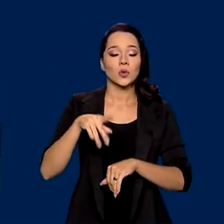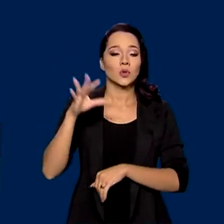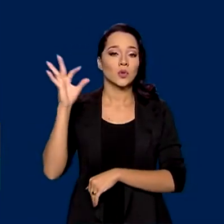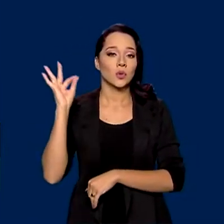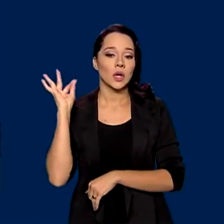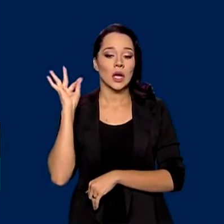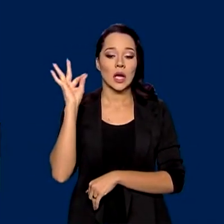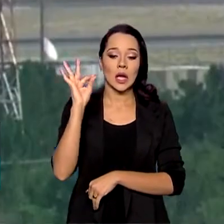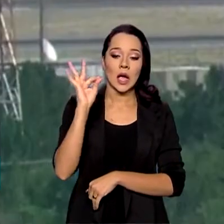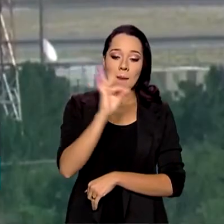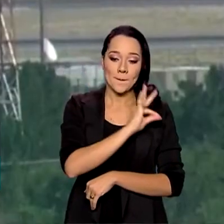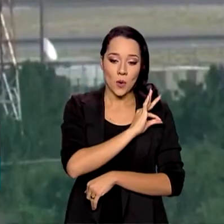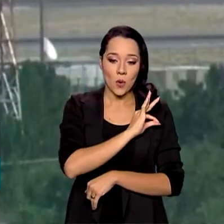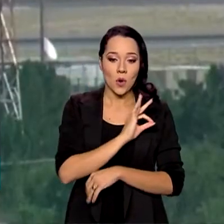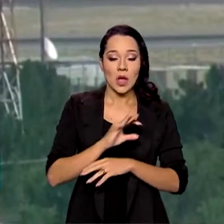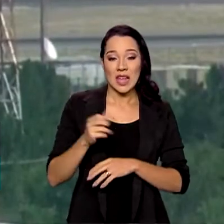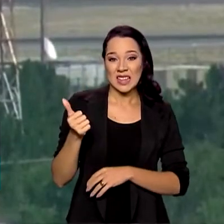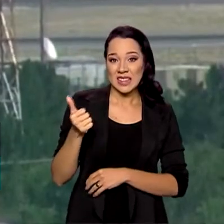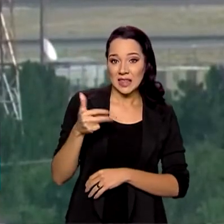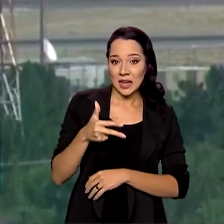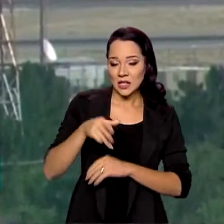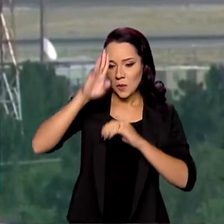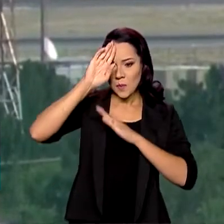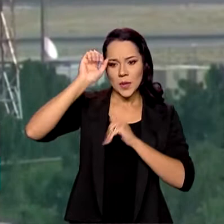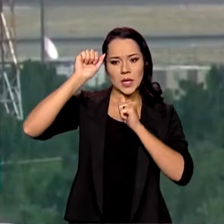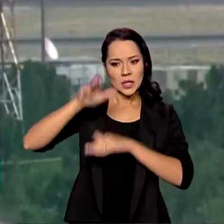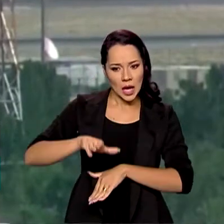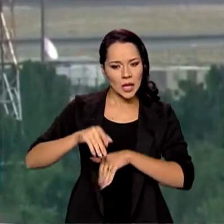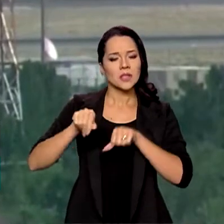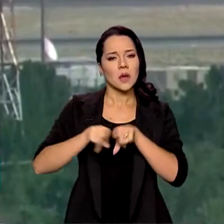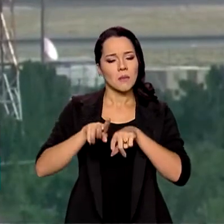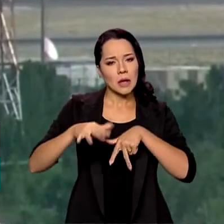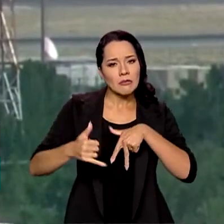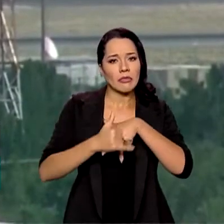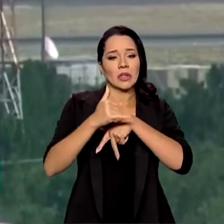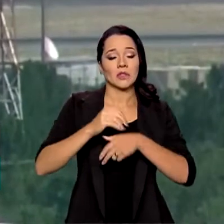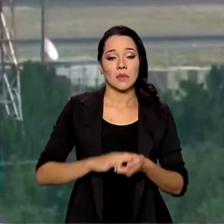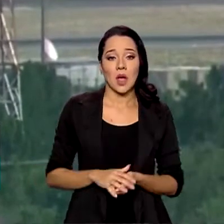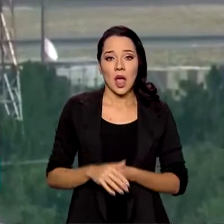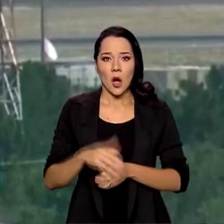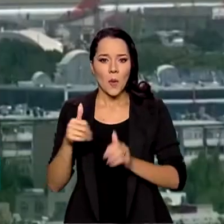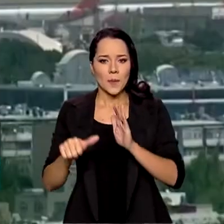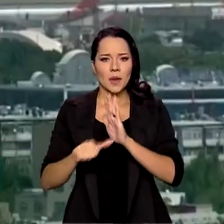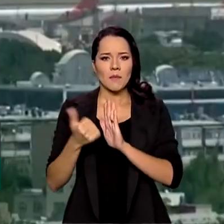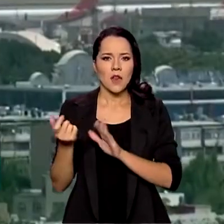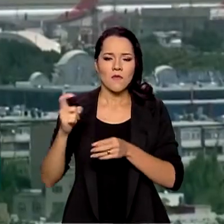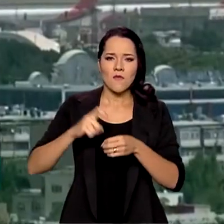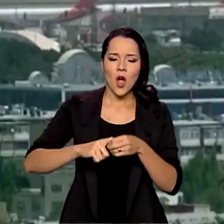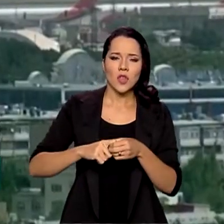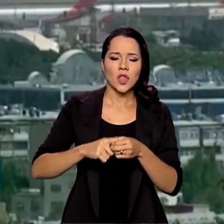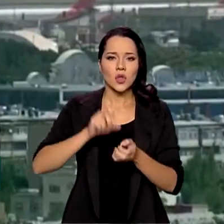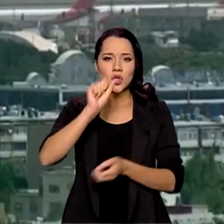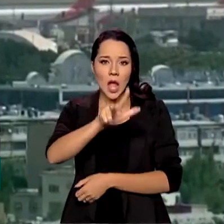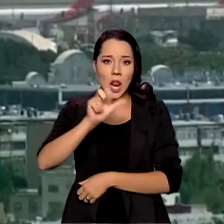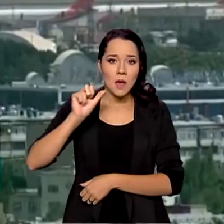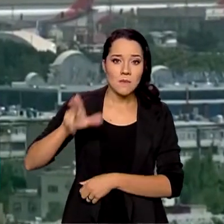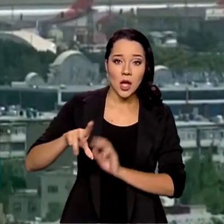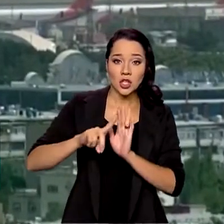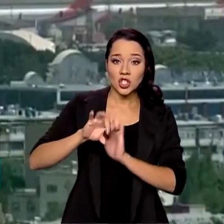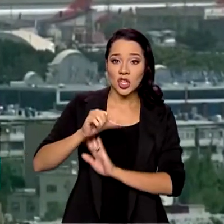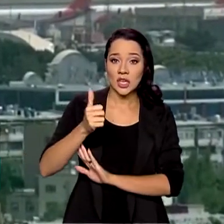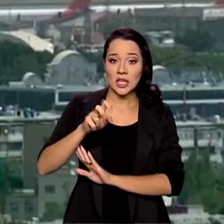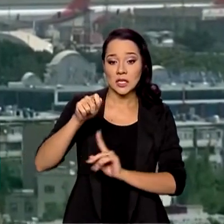as vítimas, ao menos 13 militares americanos. O ataque, o primeiro desde a volta do Talibã ao poder em 15 de